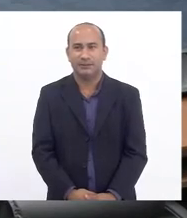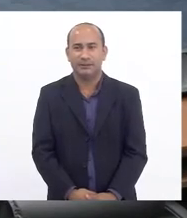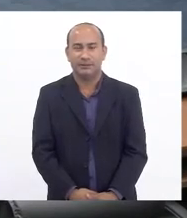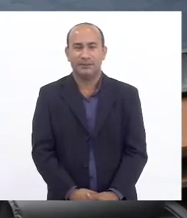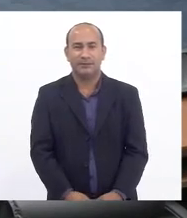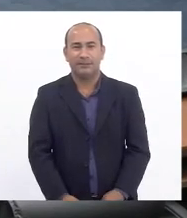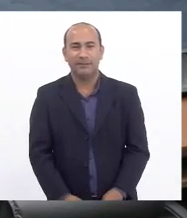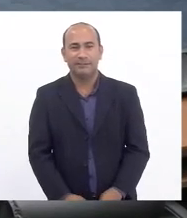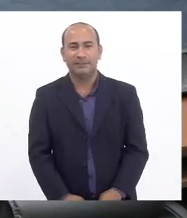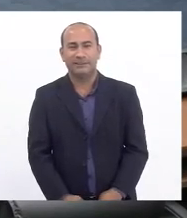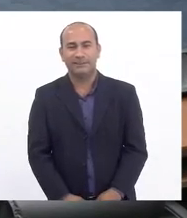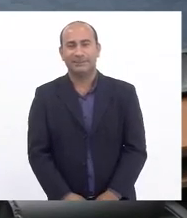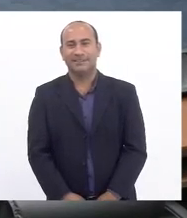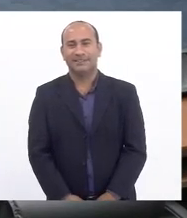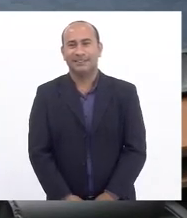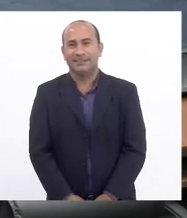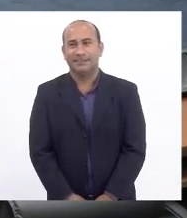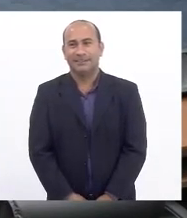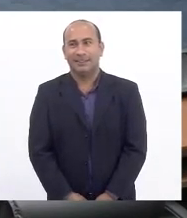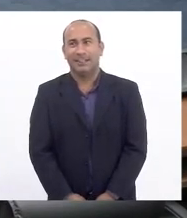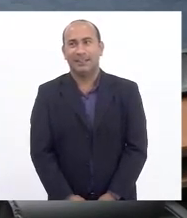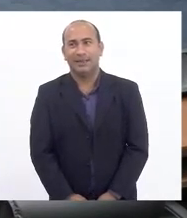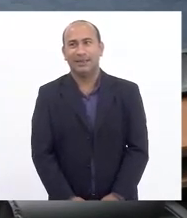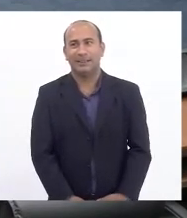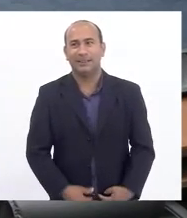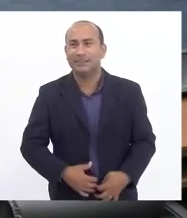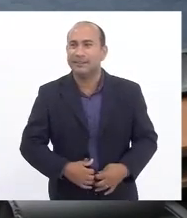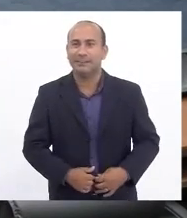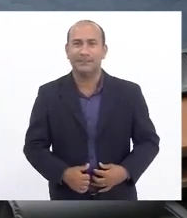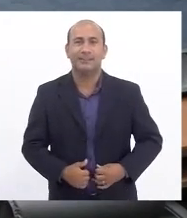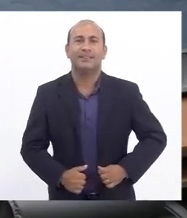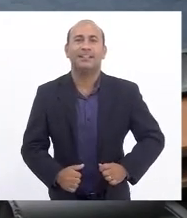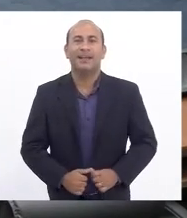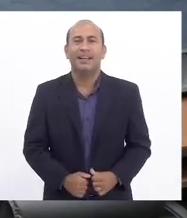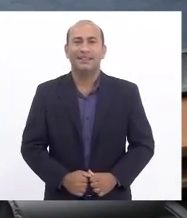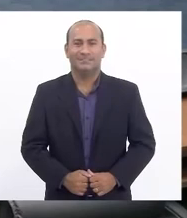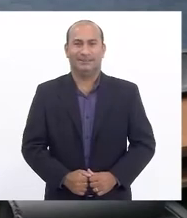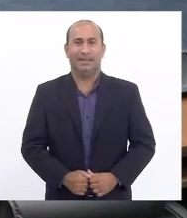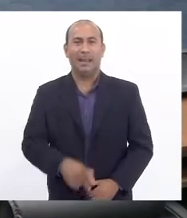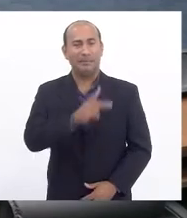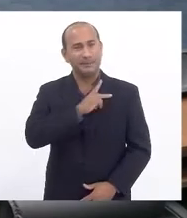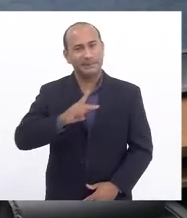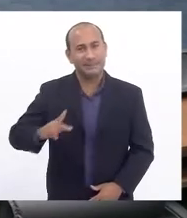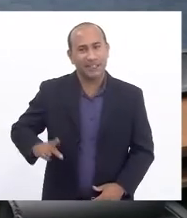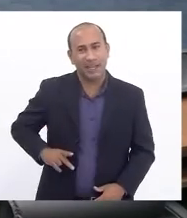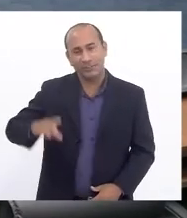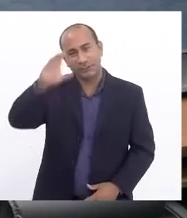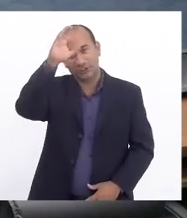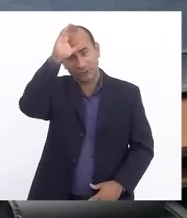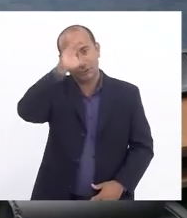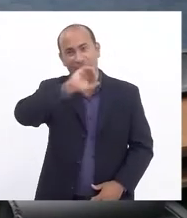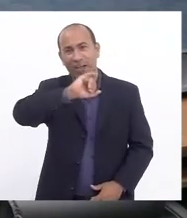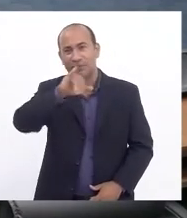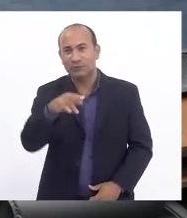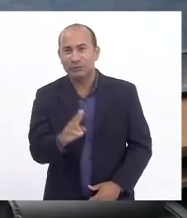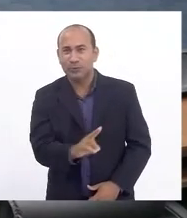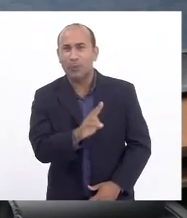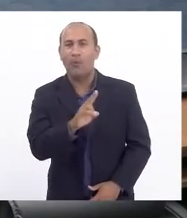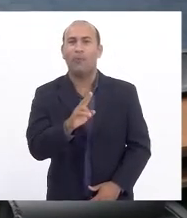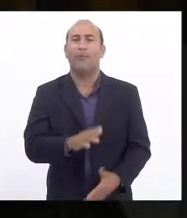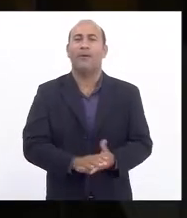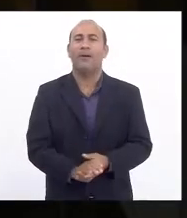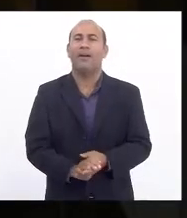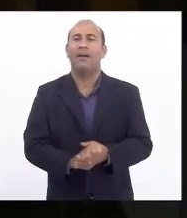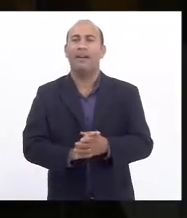um excelente cima Presidente tia Ju Que honra tá aqui nessa nova